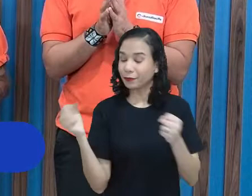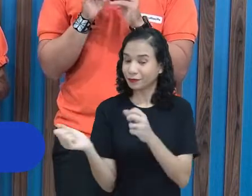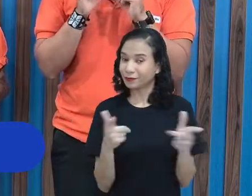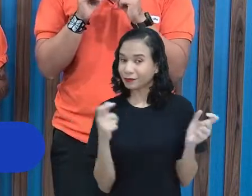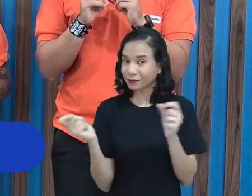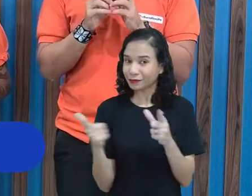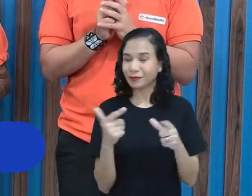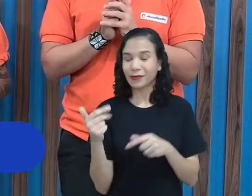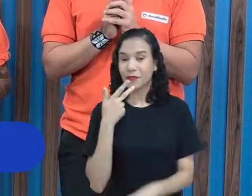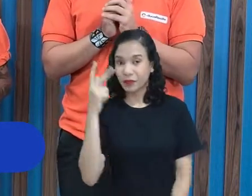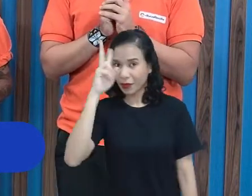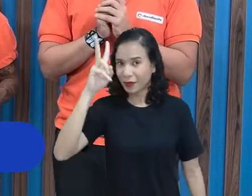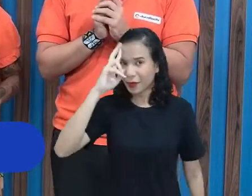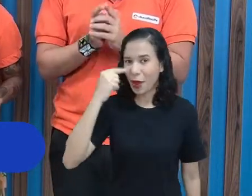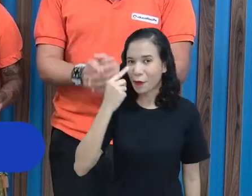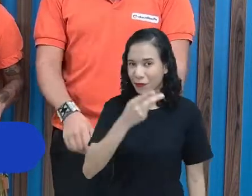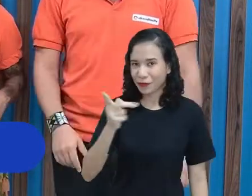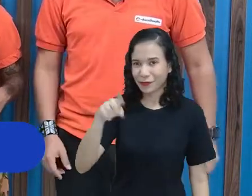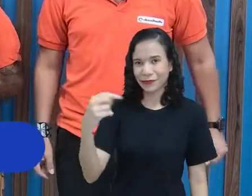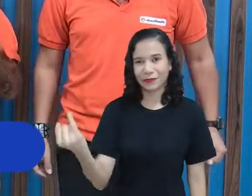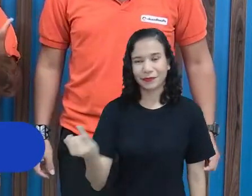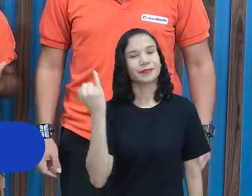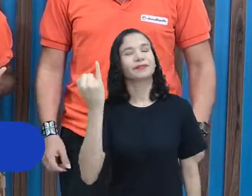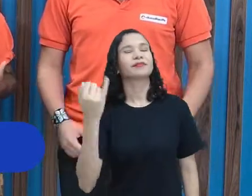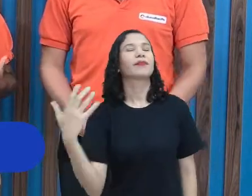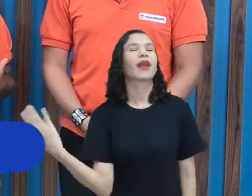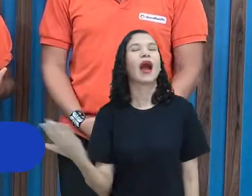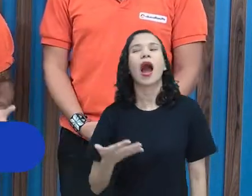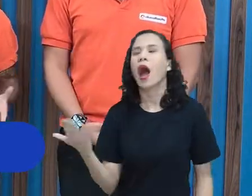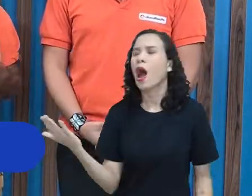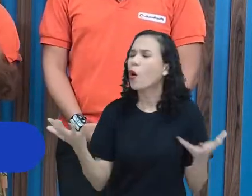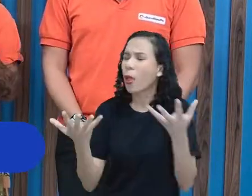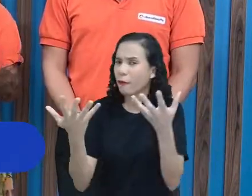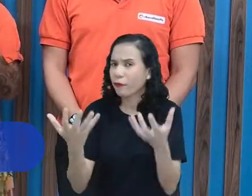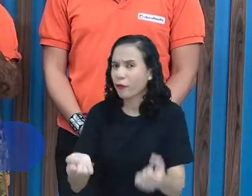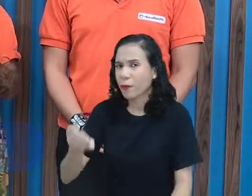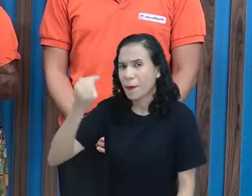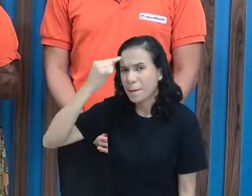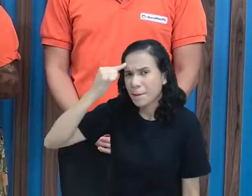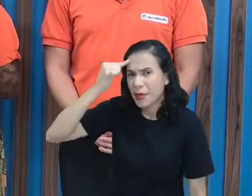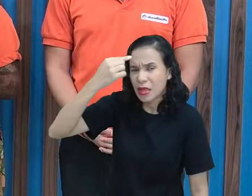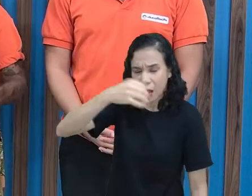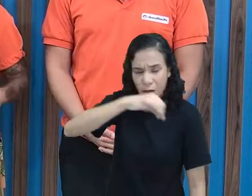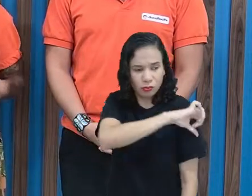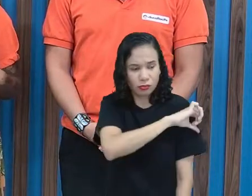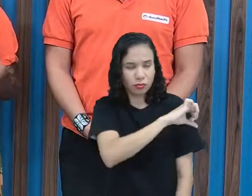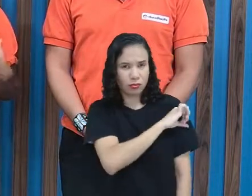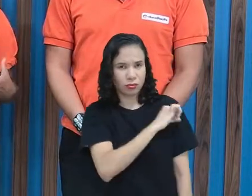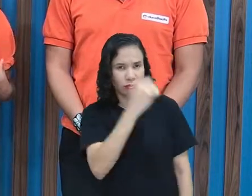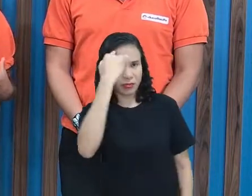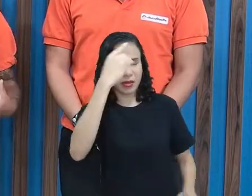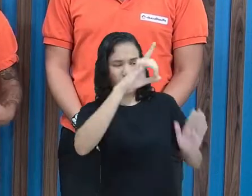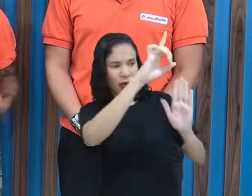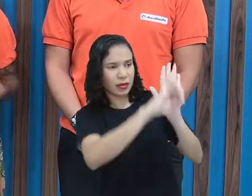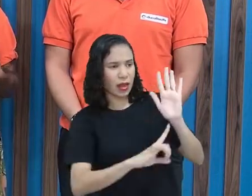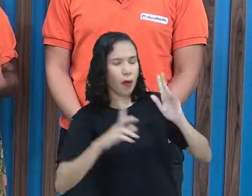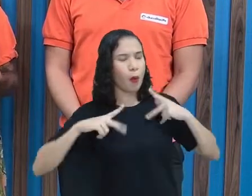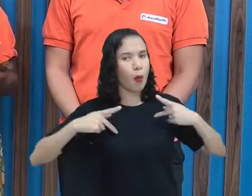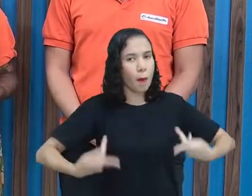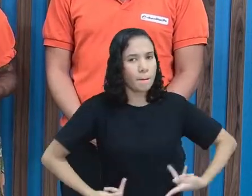Exatamente. Então, eu queria dar esse toque fundamental aí para vocês, né? Então, vamos pensar, nono ano, dentro aqui desses direitos humanos, dentro